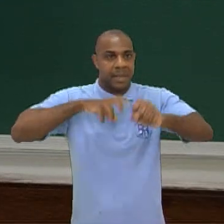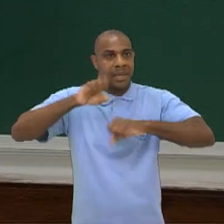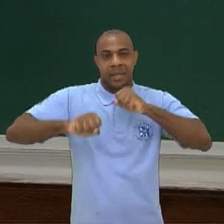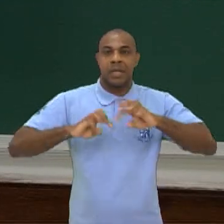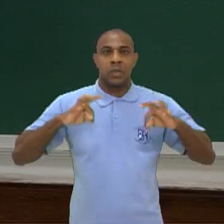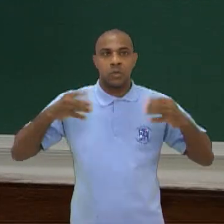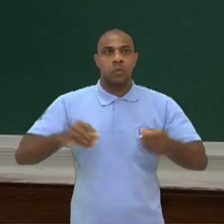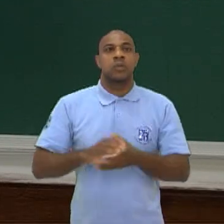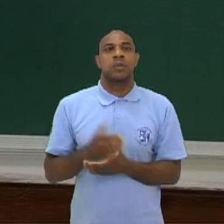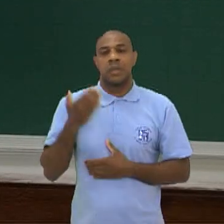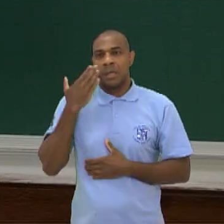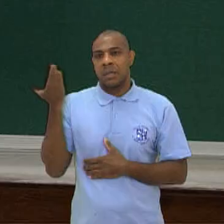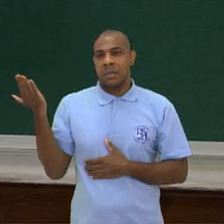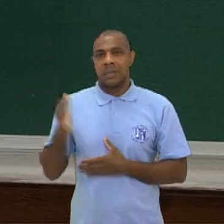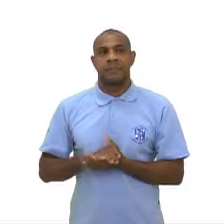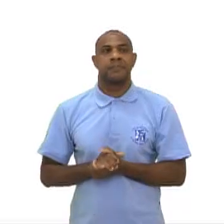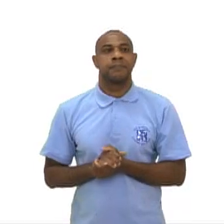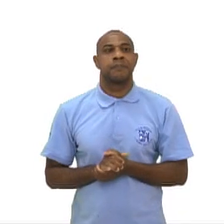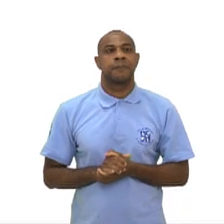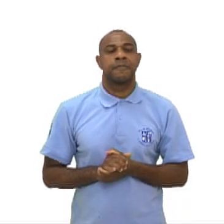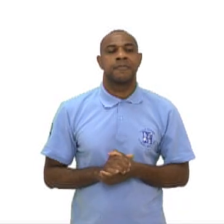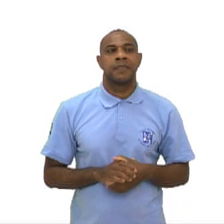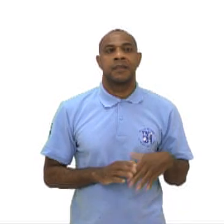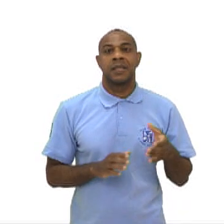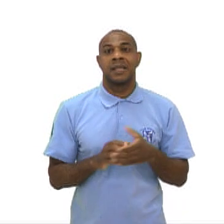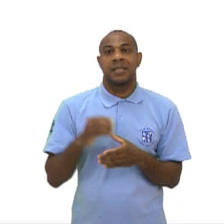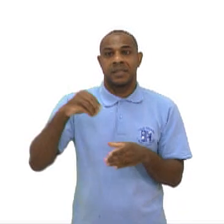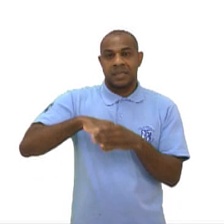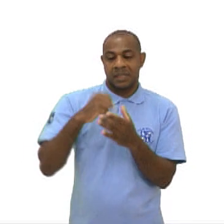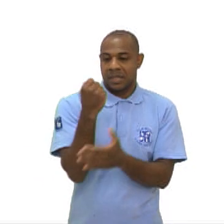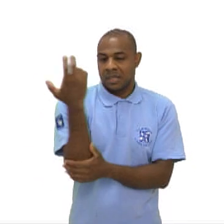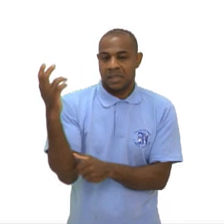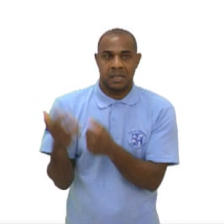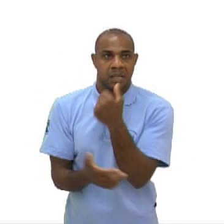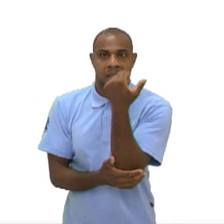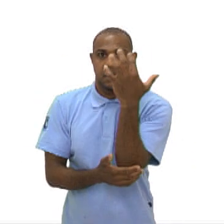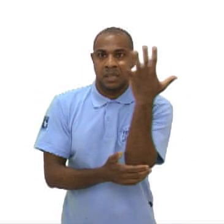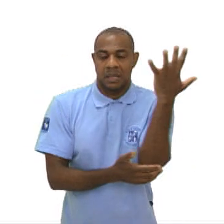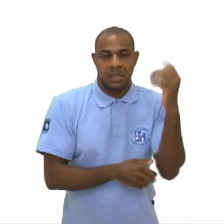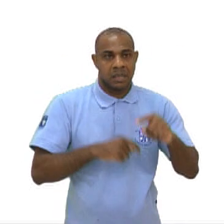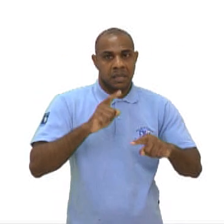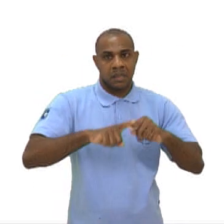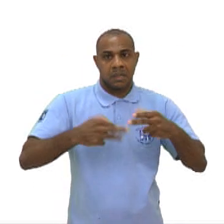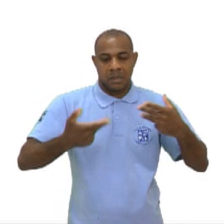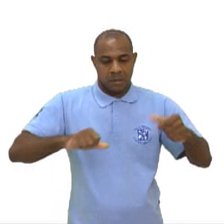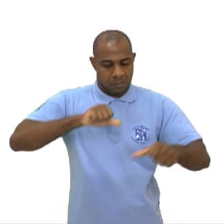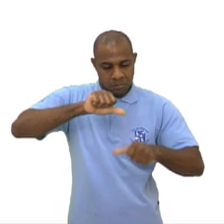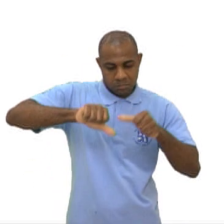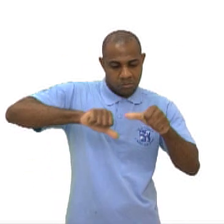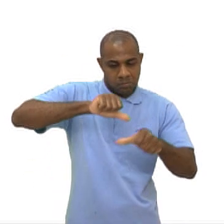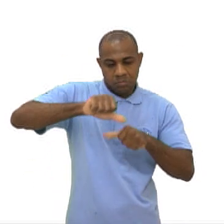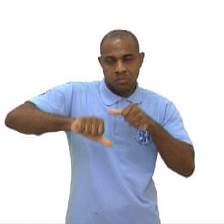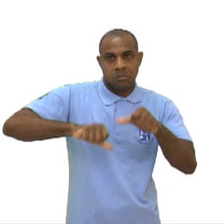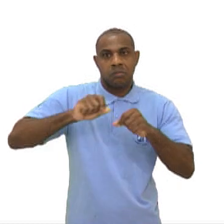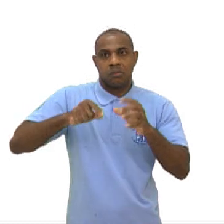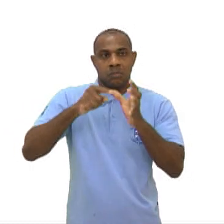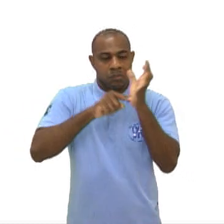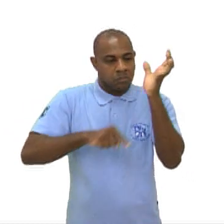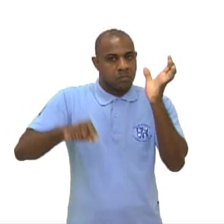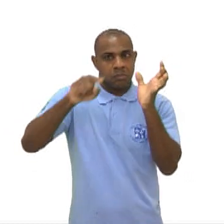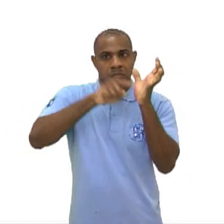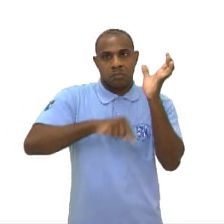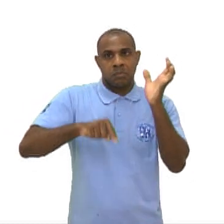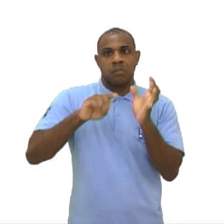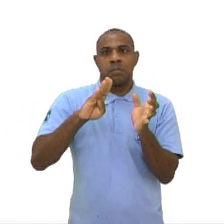então que é o fitoplâncton. E o último exercício. Na natureza, a matéria é constantemente transformada por meio dos ciclos